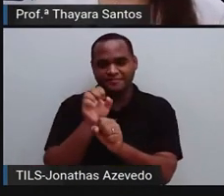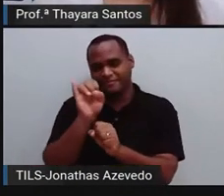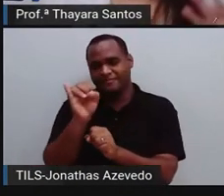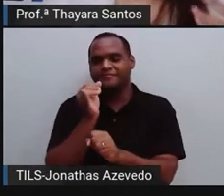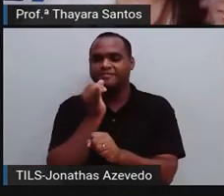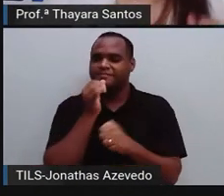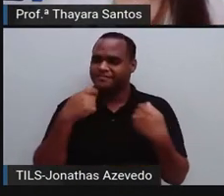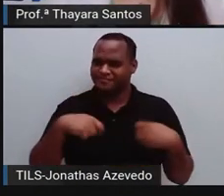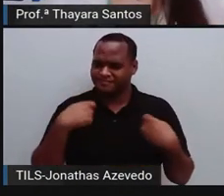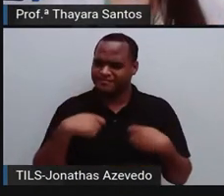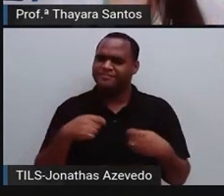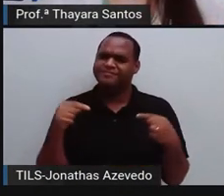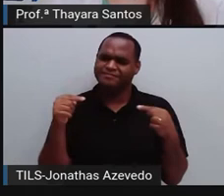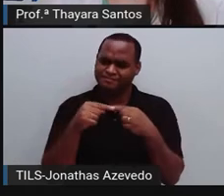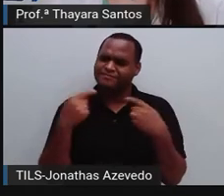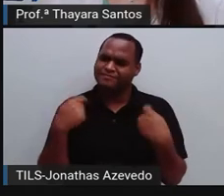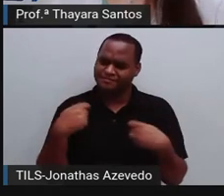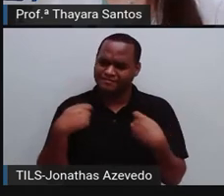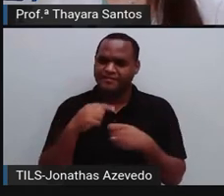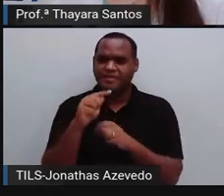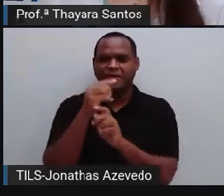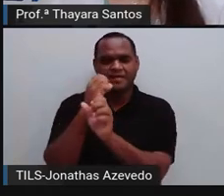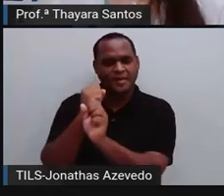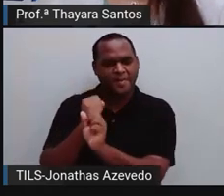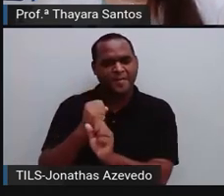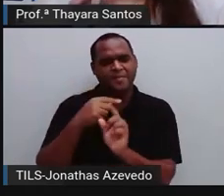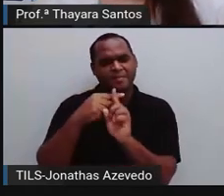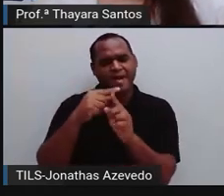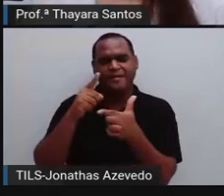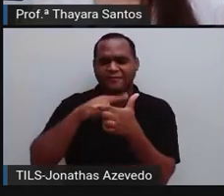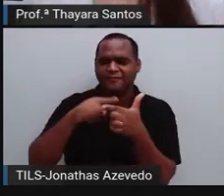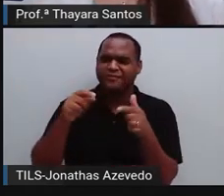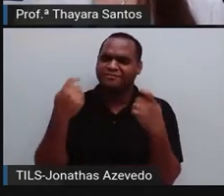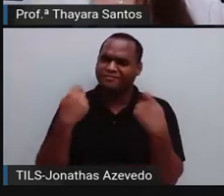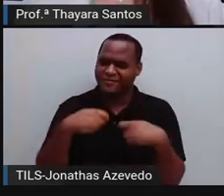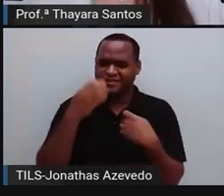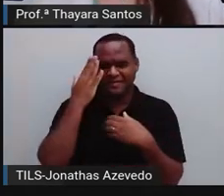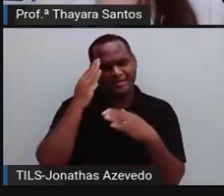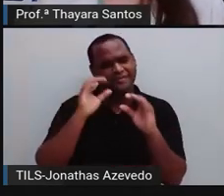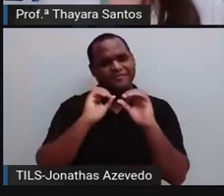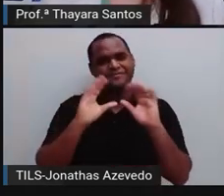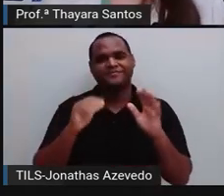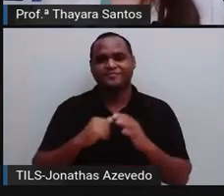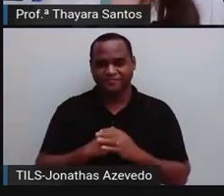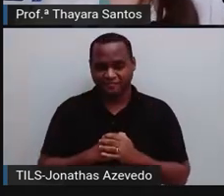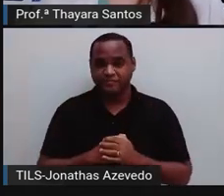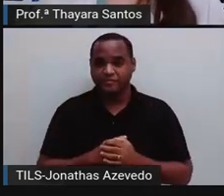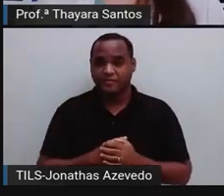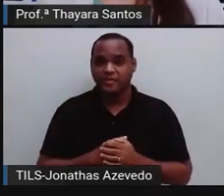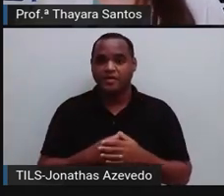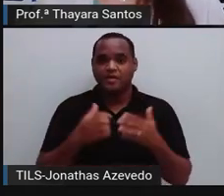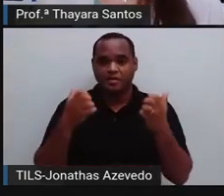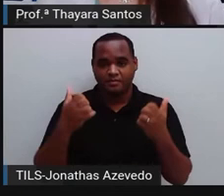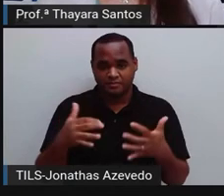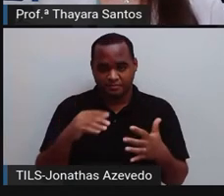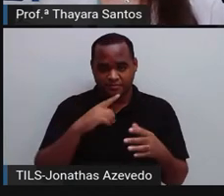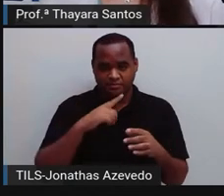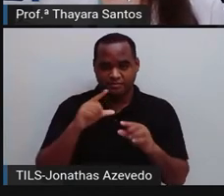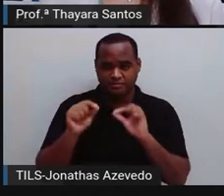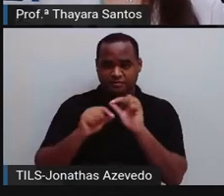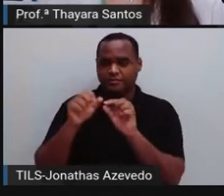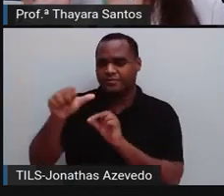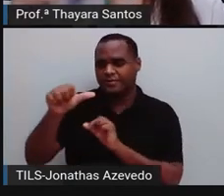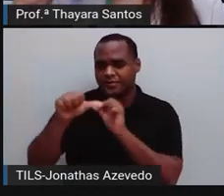precisava fazer, a gente tem que saber também fazer para poder interpretar isso. E a atividade de vocês, nesse momento, vai